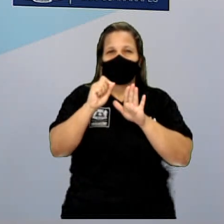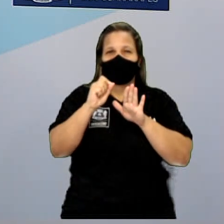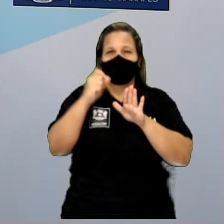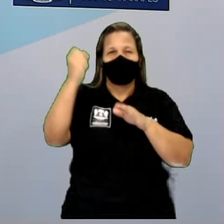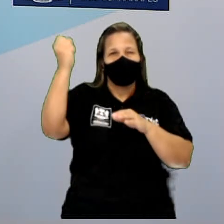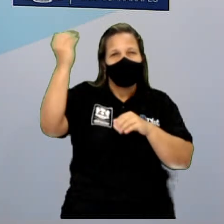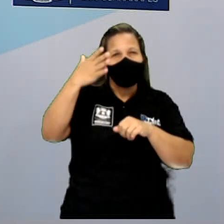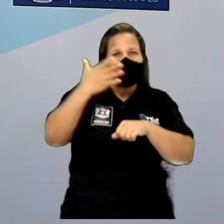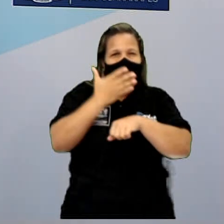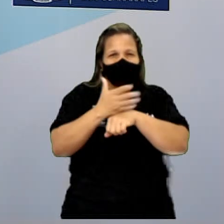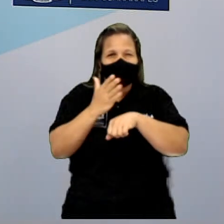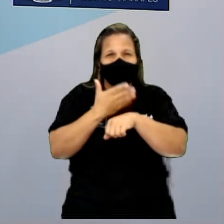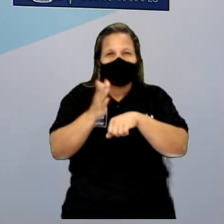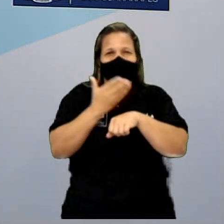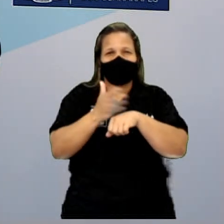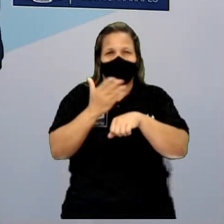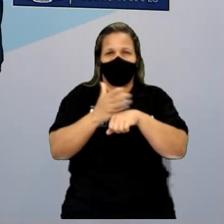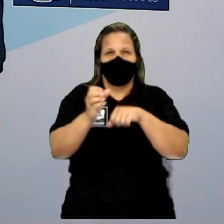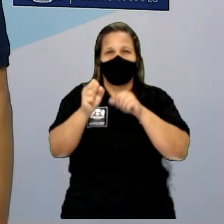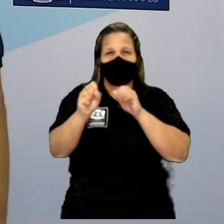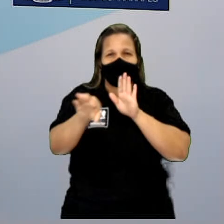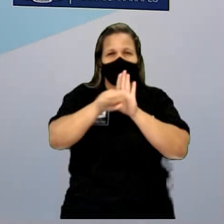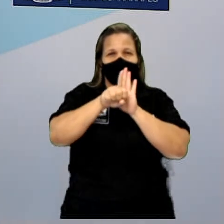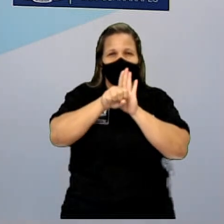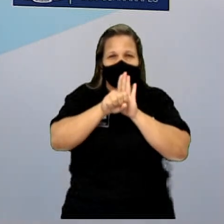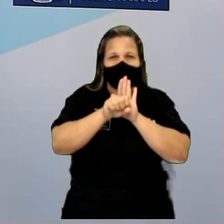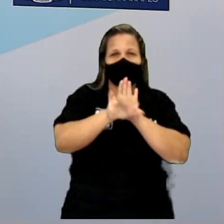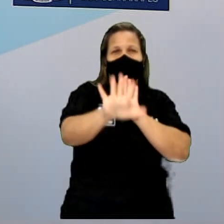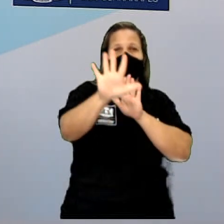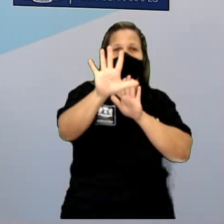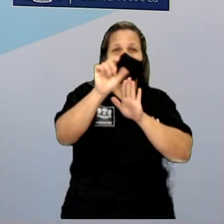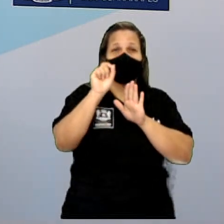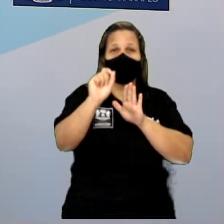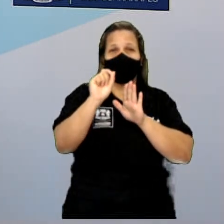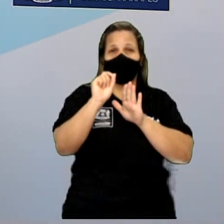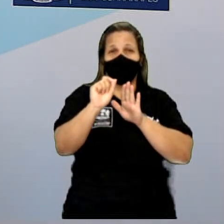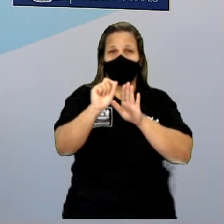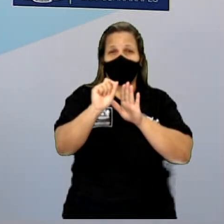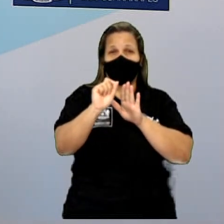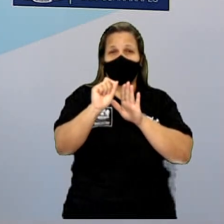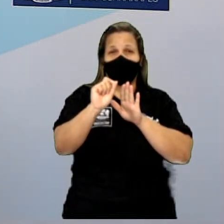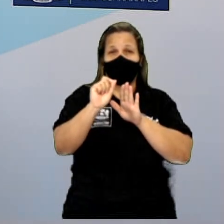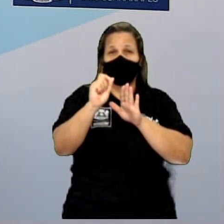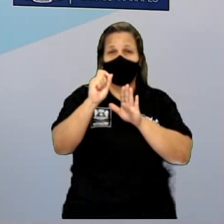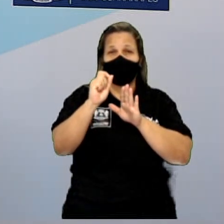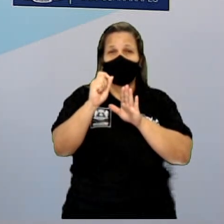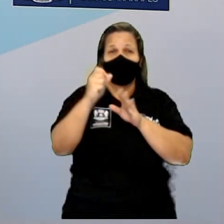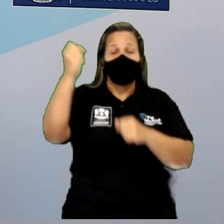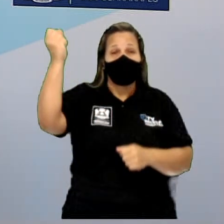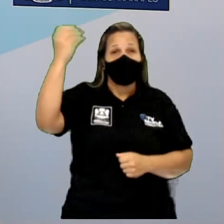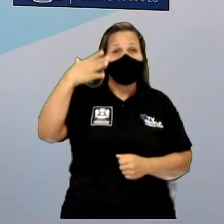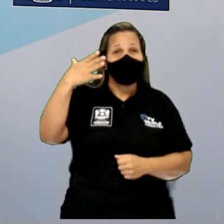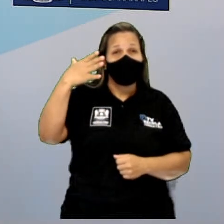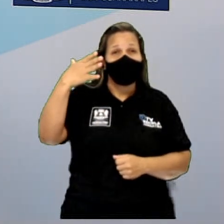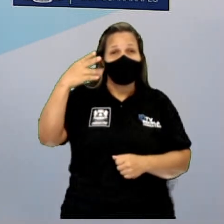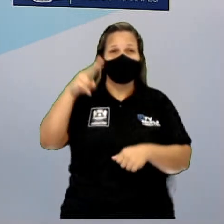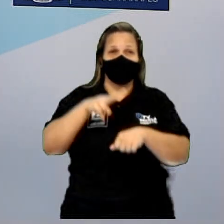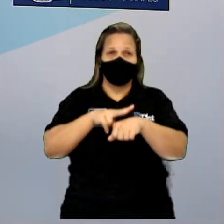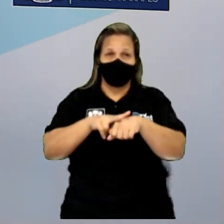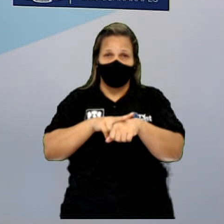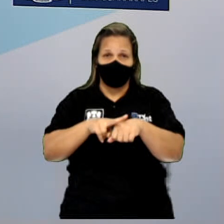ou próximo do verde, né? Acontece que as plantas vão absorver isso aqui da frequência de